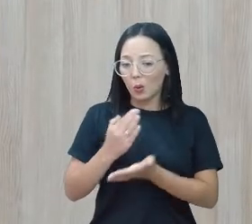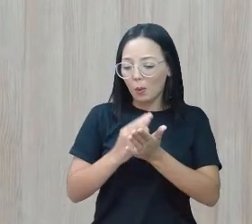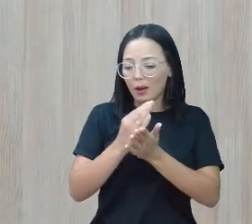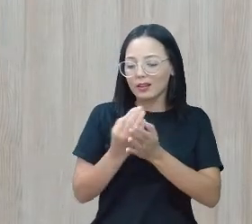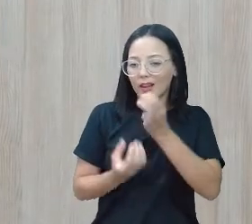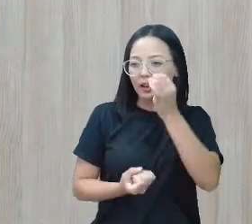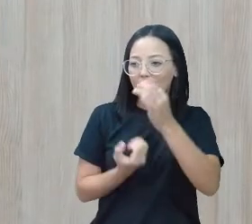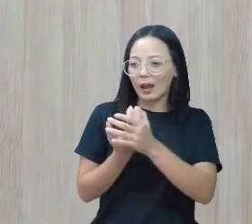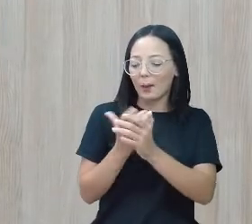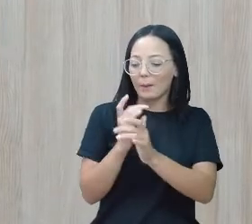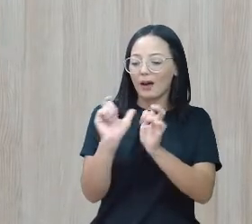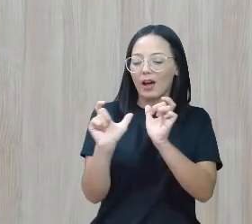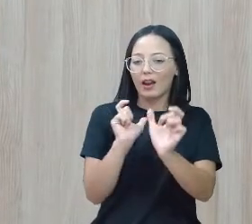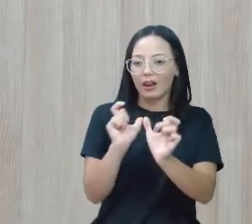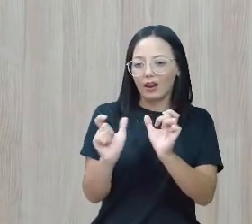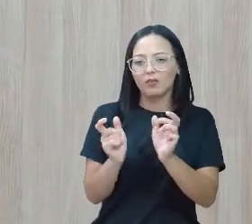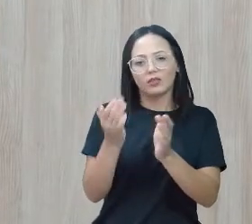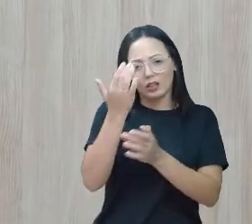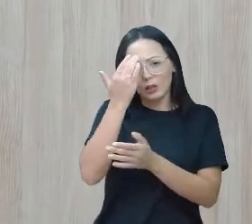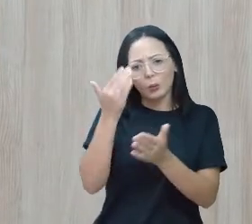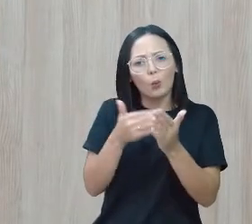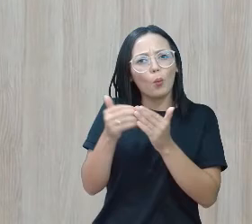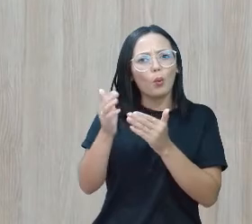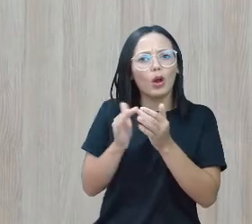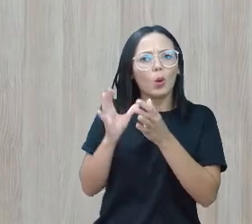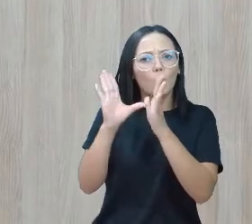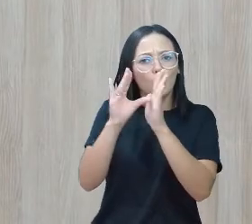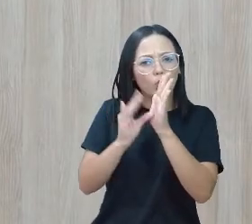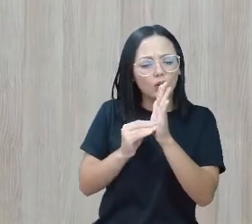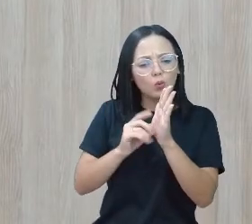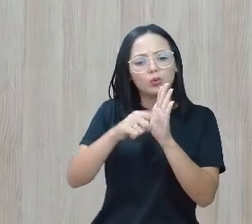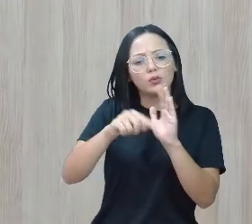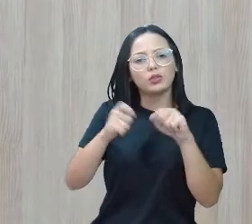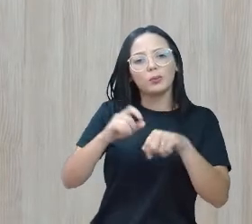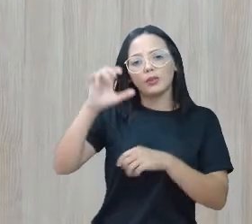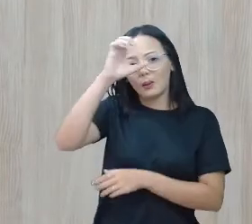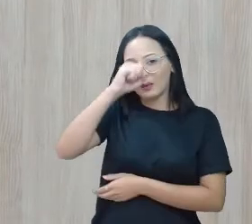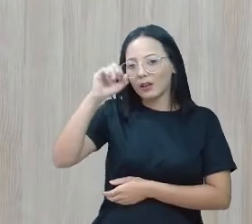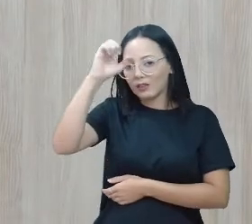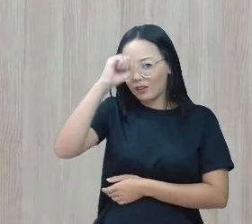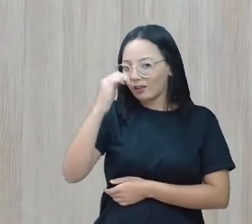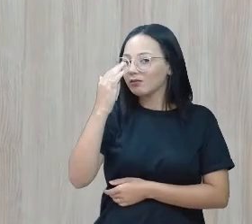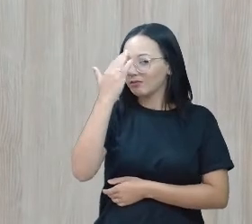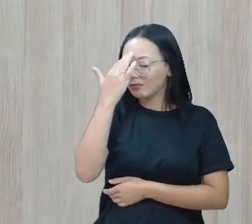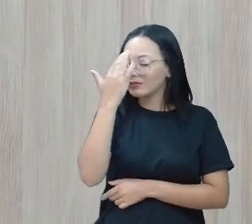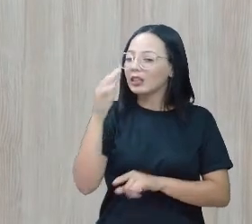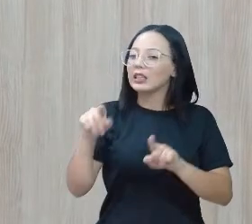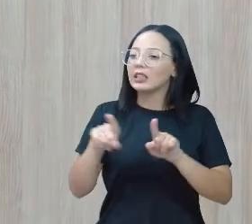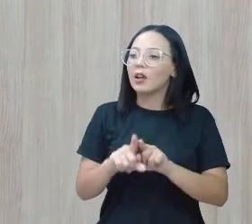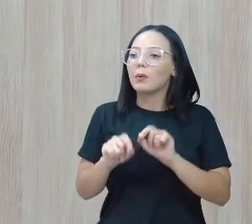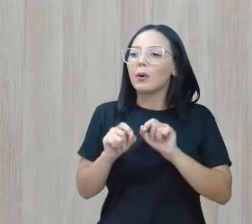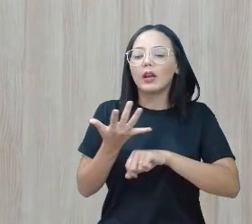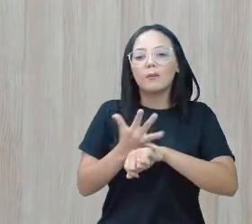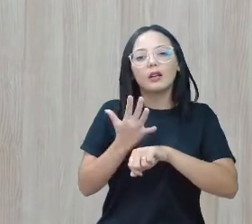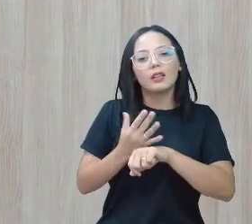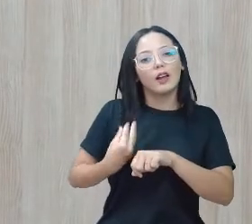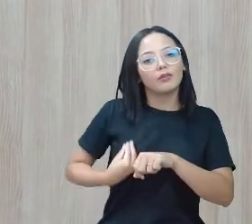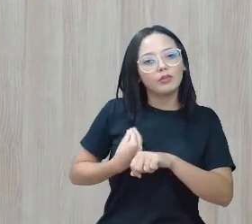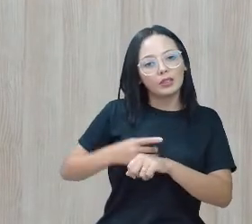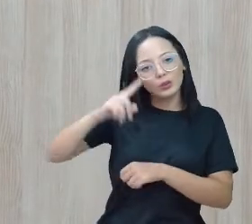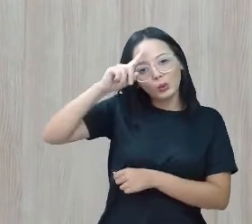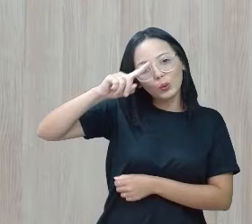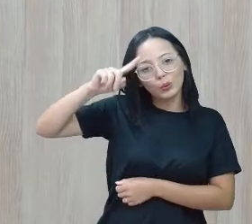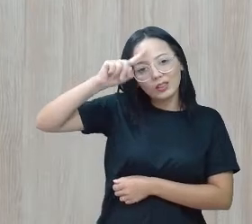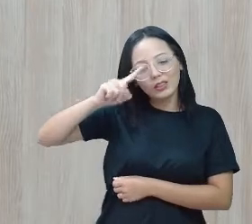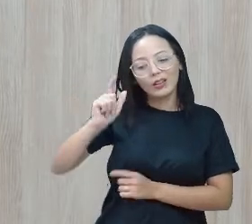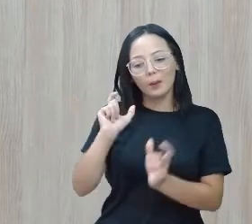criar palavras, e seja qual for o conteúdo, você pode aprender e passar a praticar no dia a dia